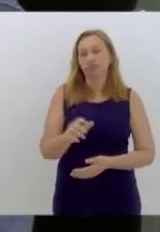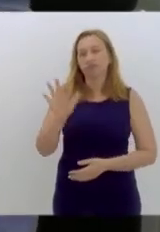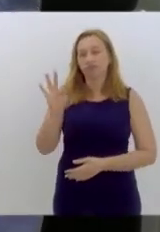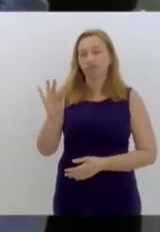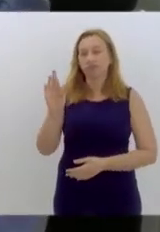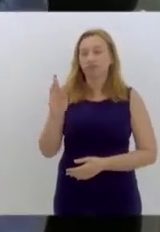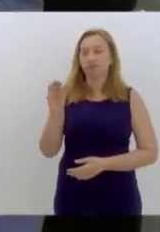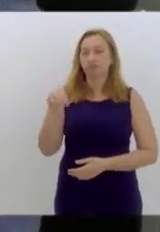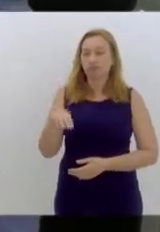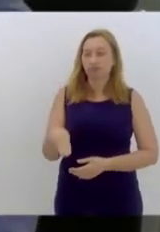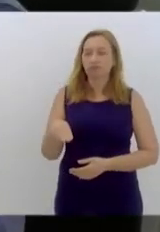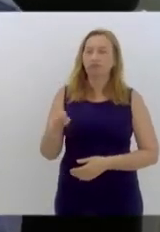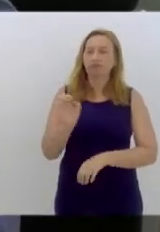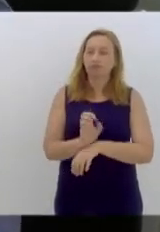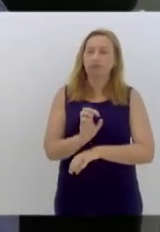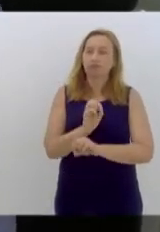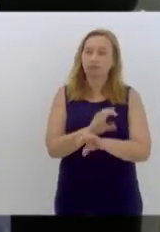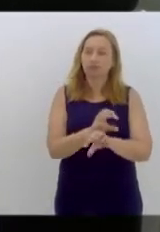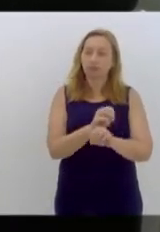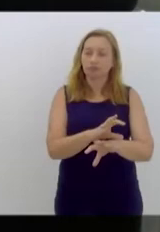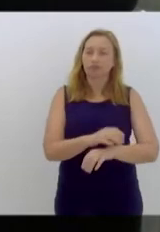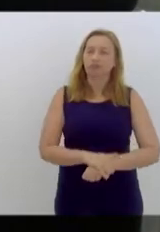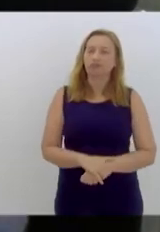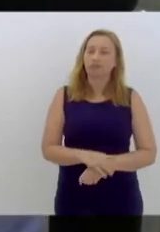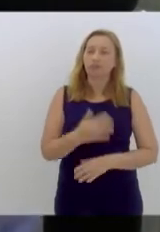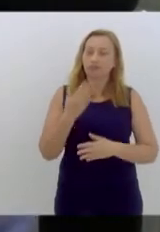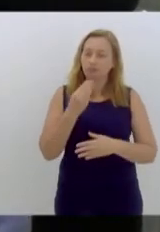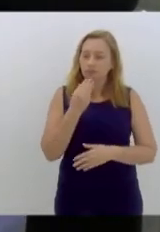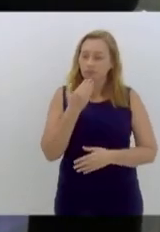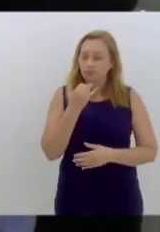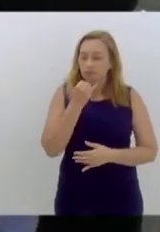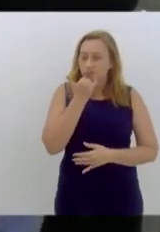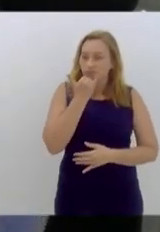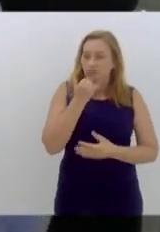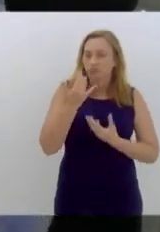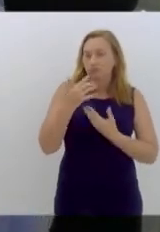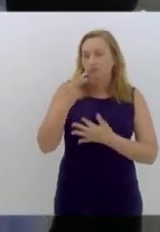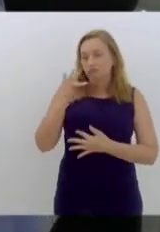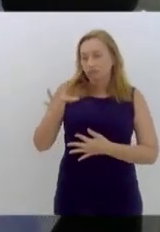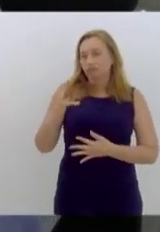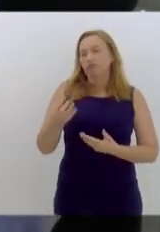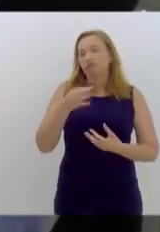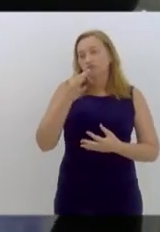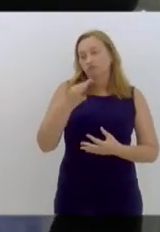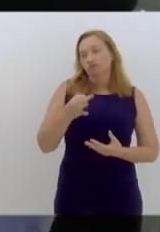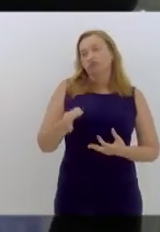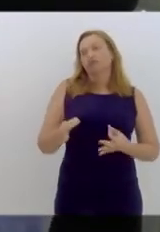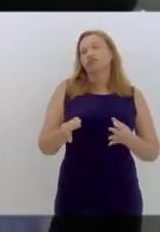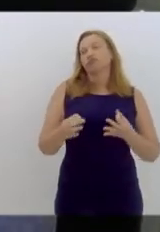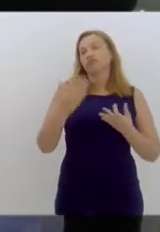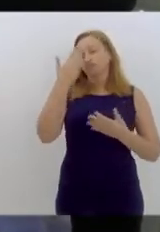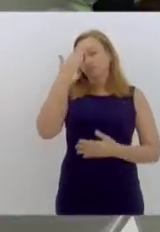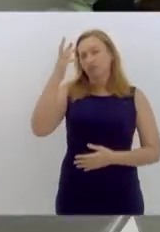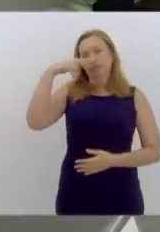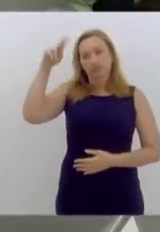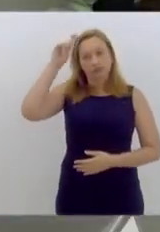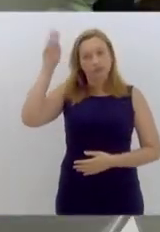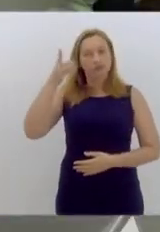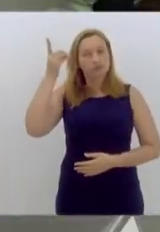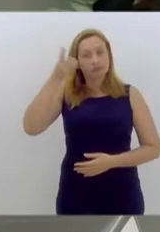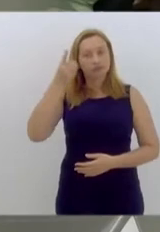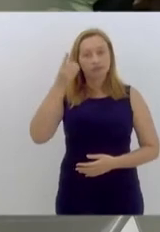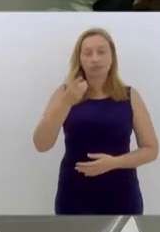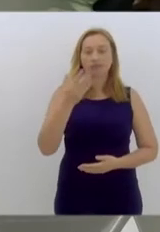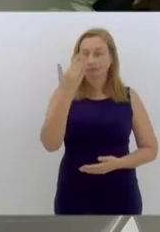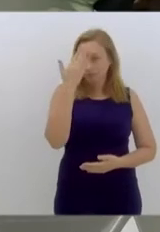Fórum Estadual de Educação. Desculpe o alongamento. Muito obrigada, deputado Ferreirinha. Obrigado, muito professora obrigada, Malvina. Deputado. Acho que